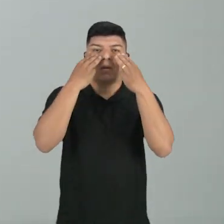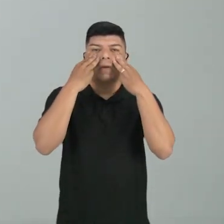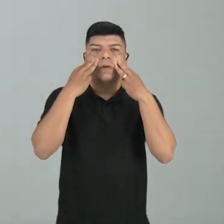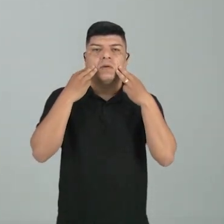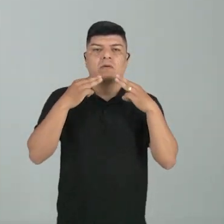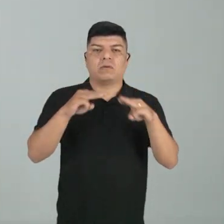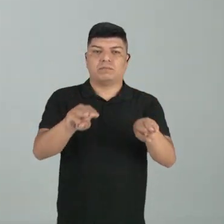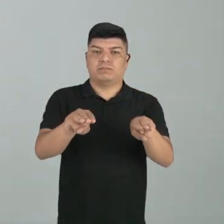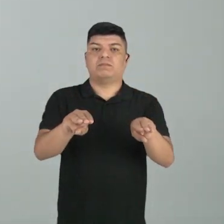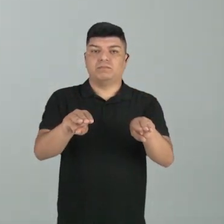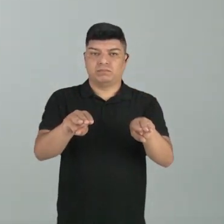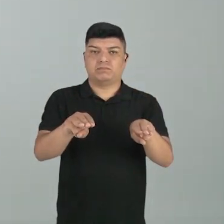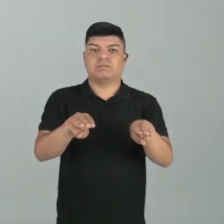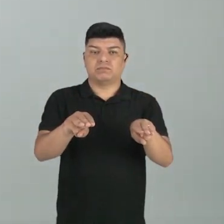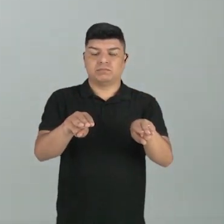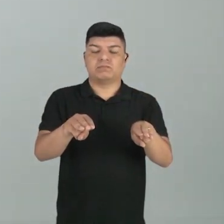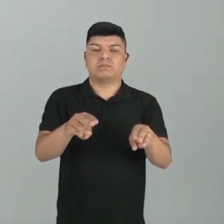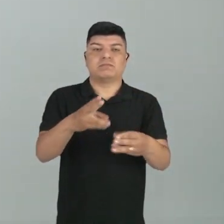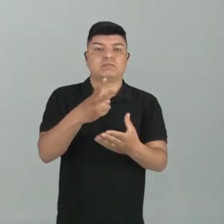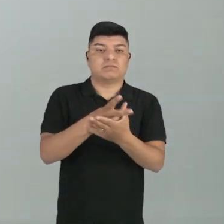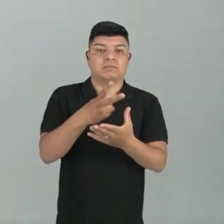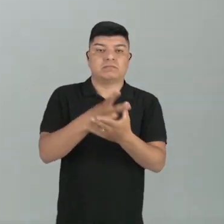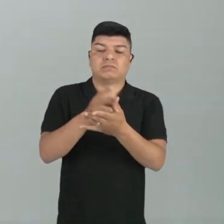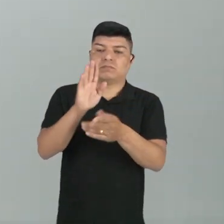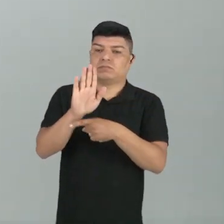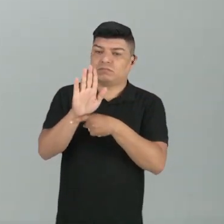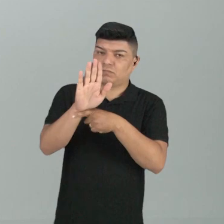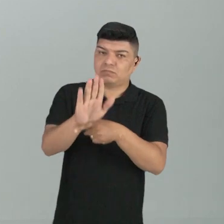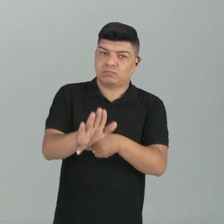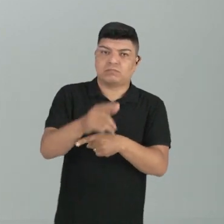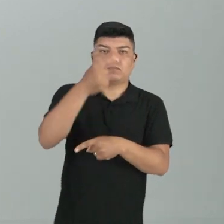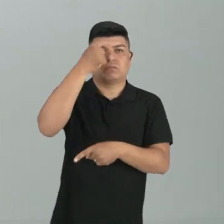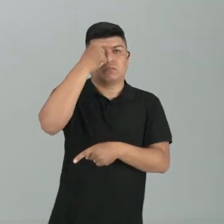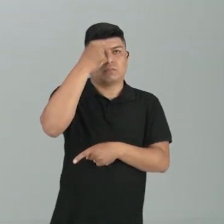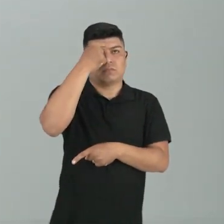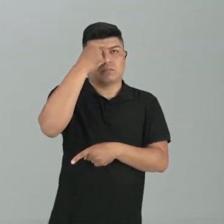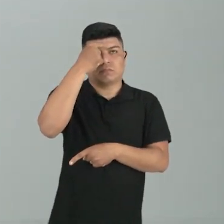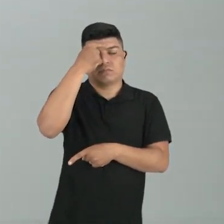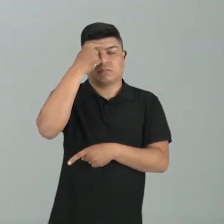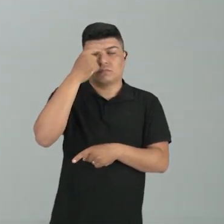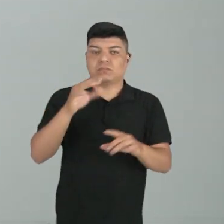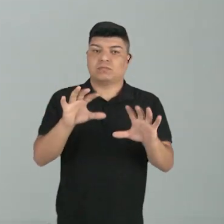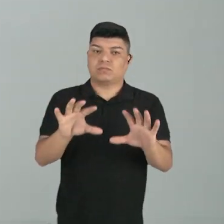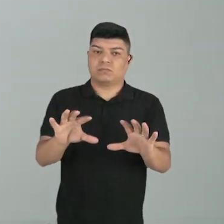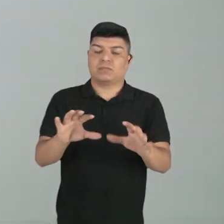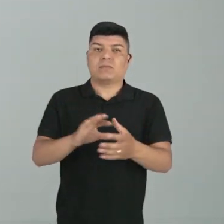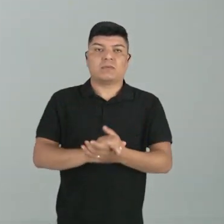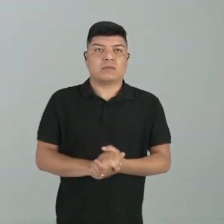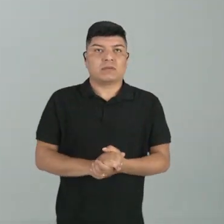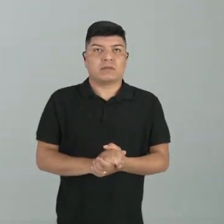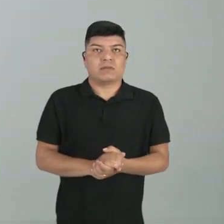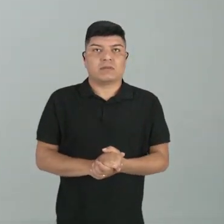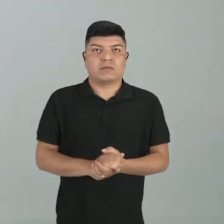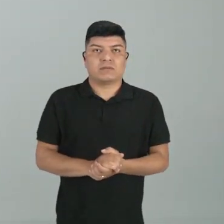sem sombra de dúvidas, ele contribuiu com o seu pensamento no que diz respeito